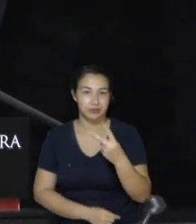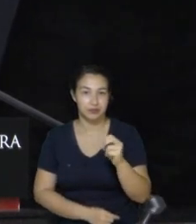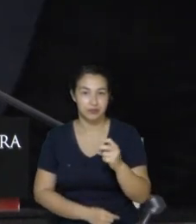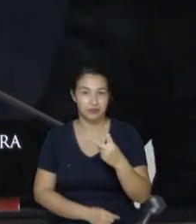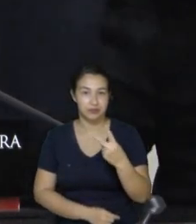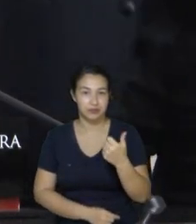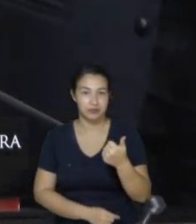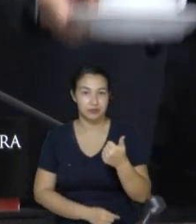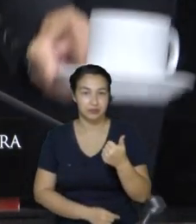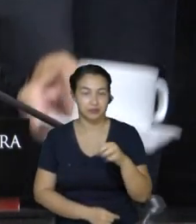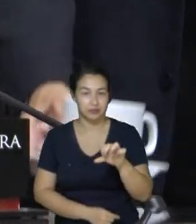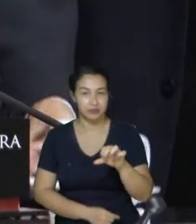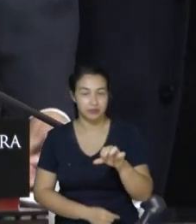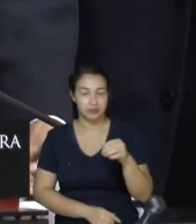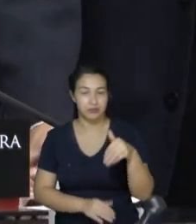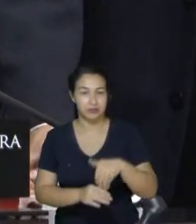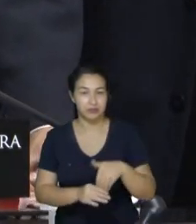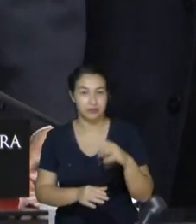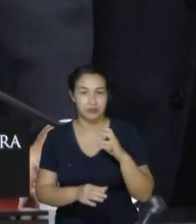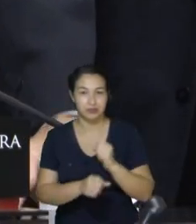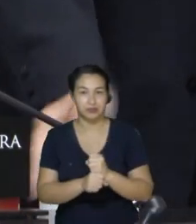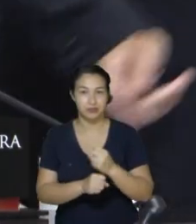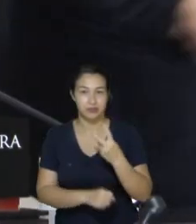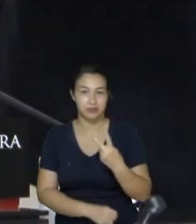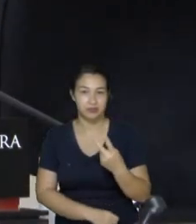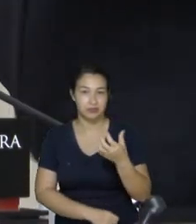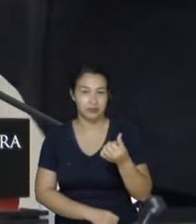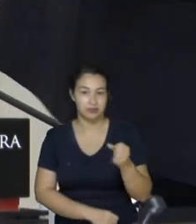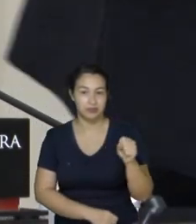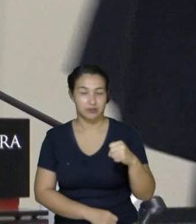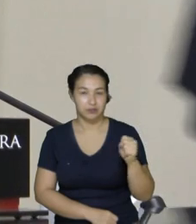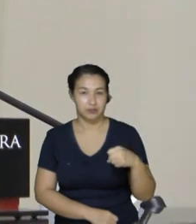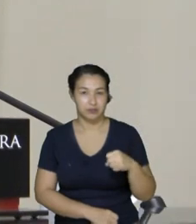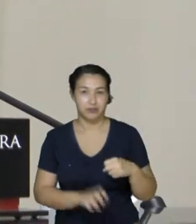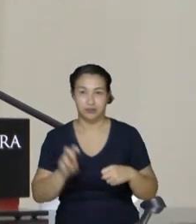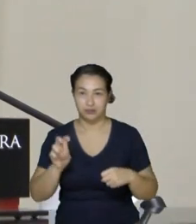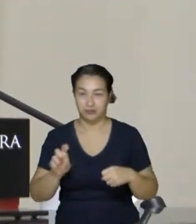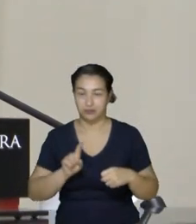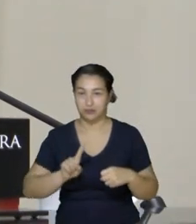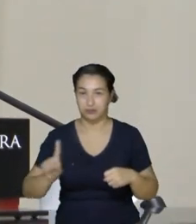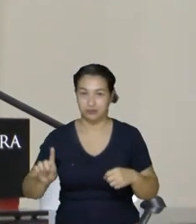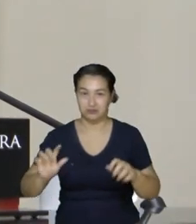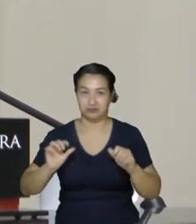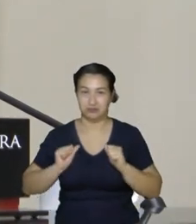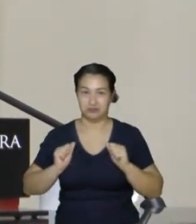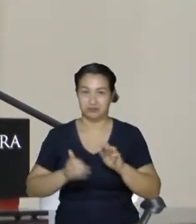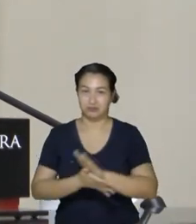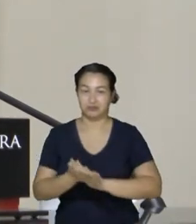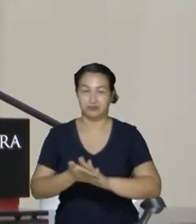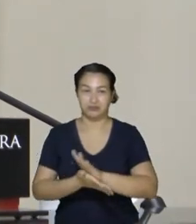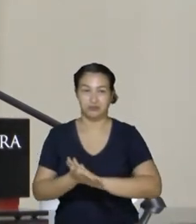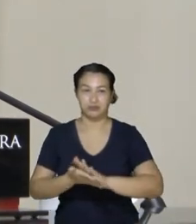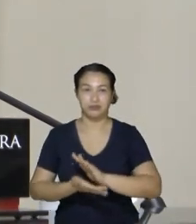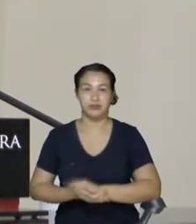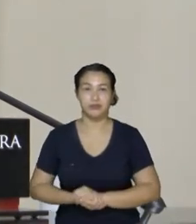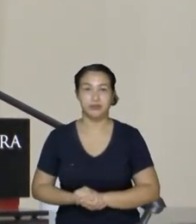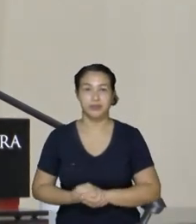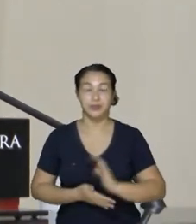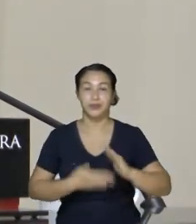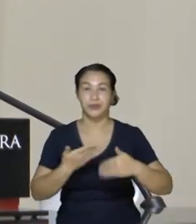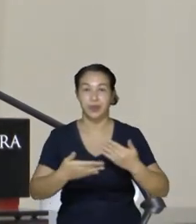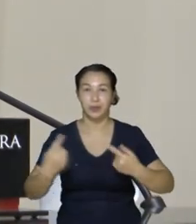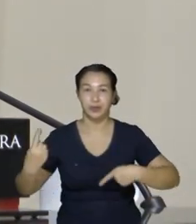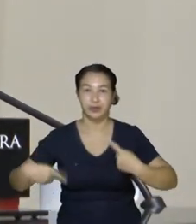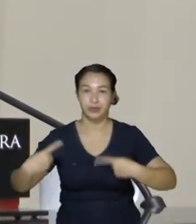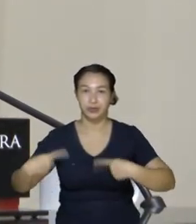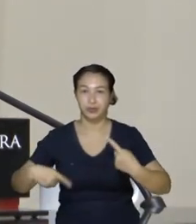132-2019, com a seguinte votação: 26 votos sim, 5 votos não e nenhuma abstenção. Após ser discutido